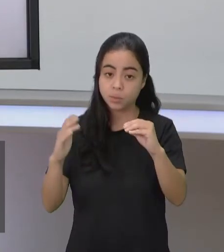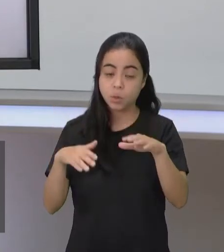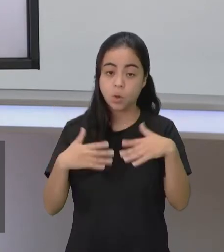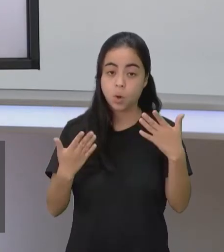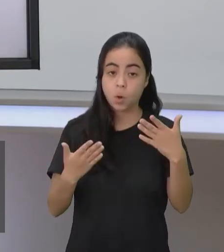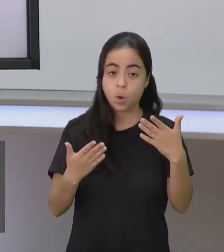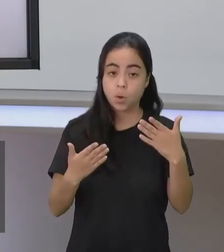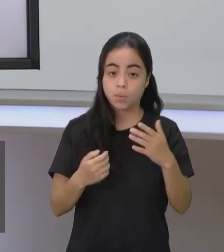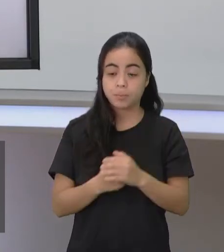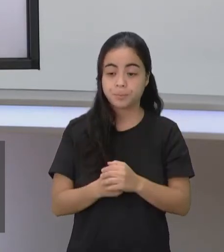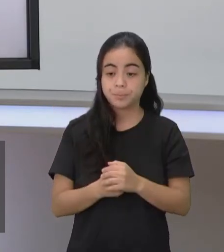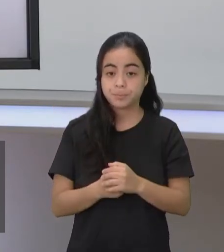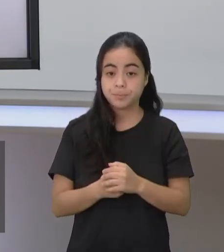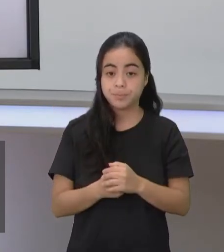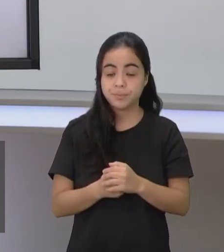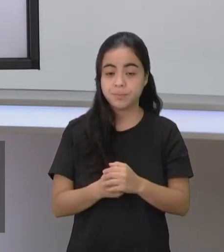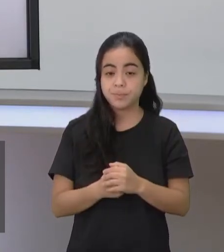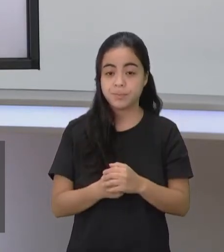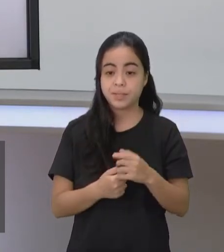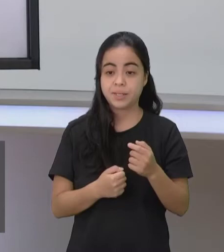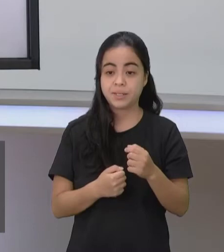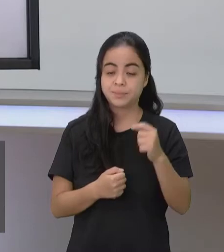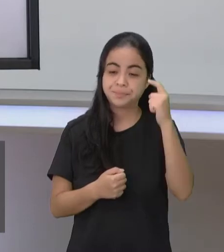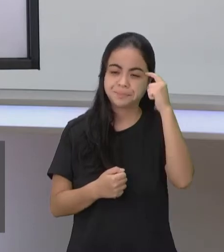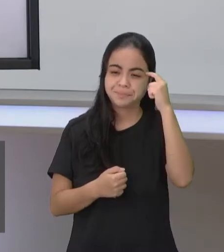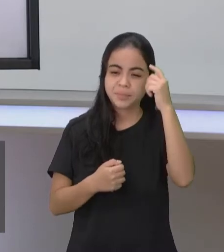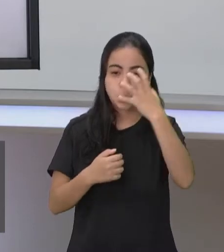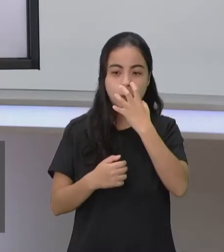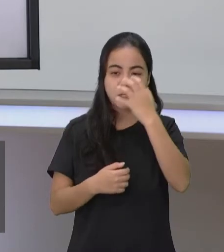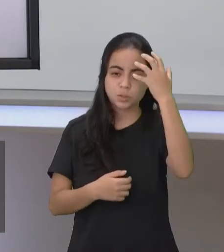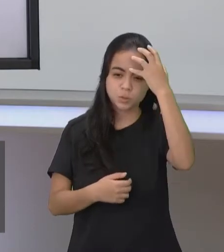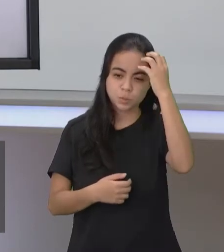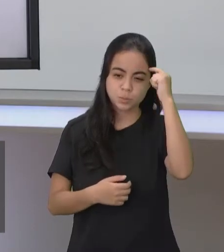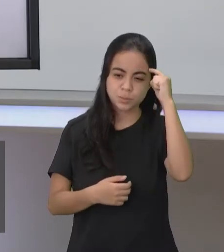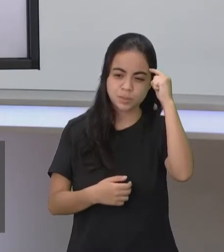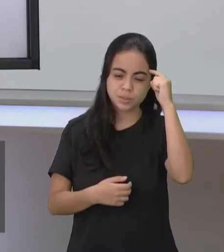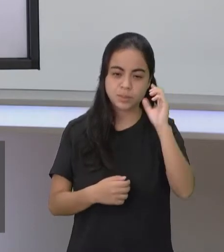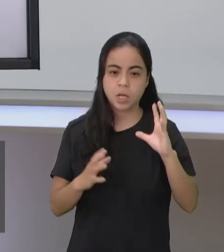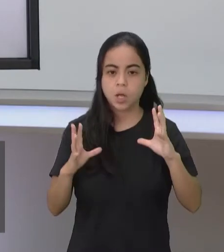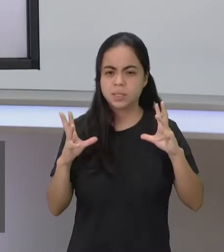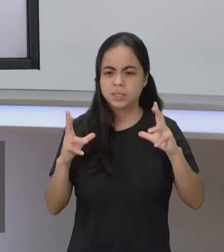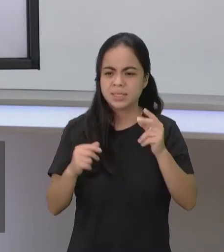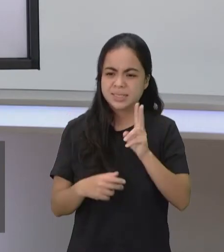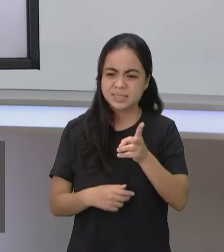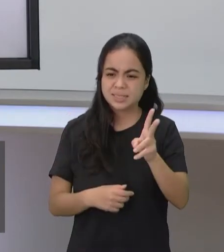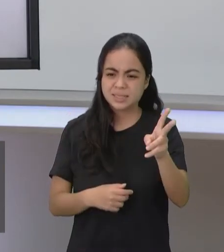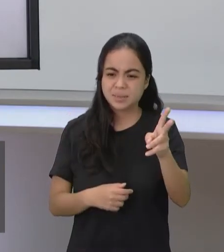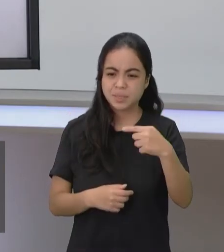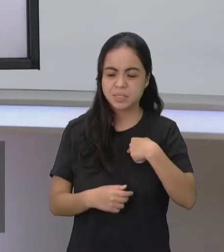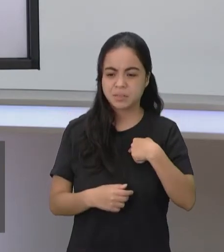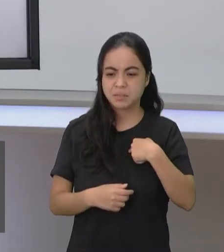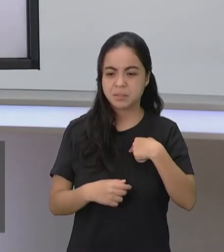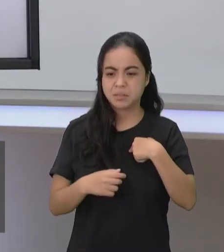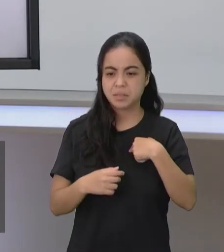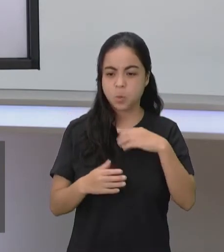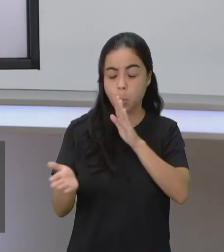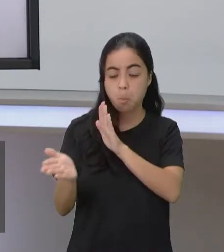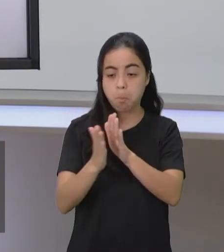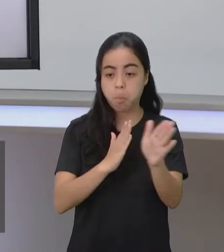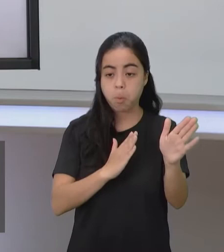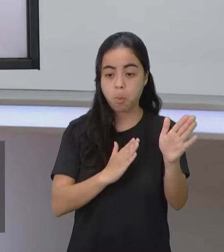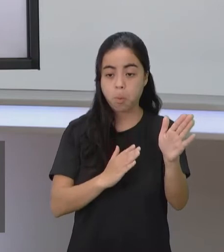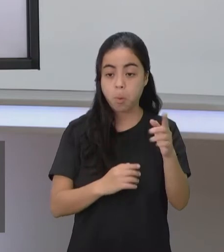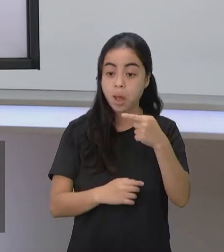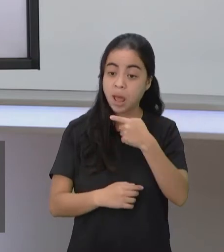me colocando no papel do cachorro pensante. Toda vez que eu saio lá fora, sem a coleira, ela briga comigo.